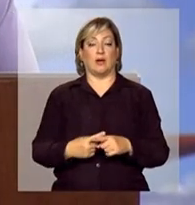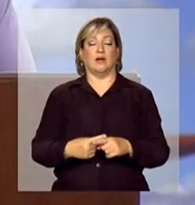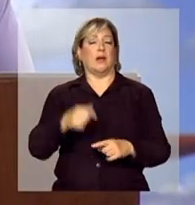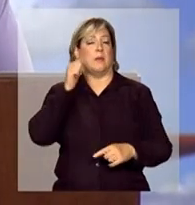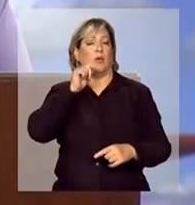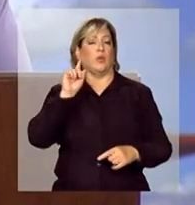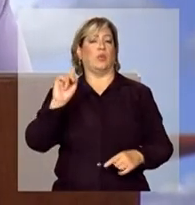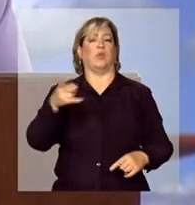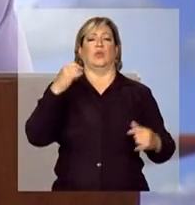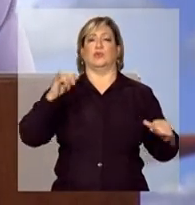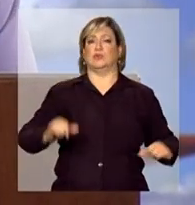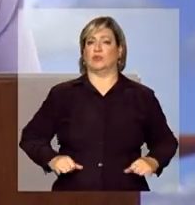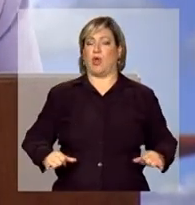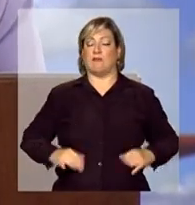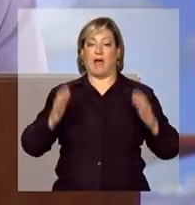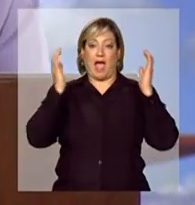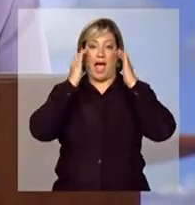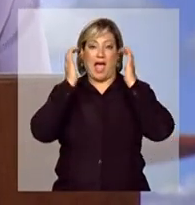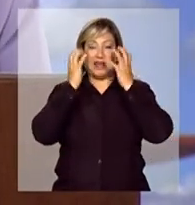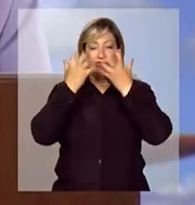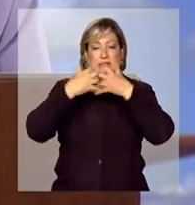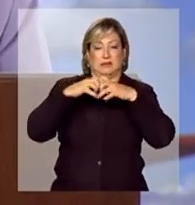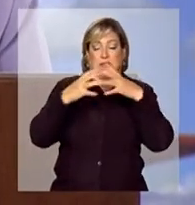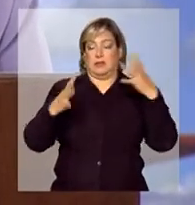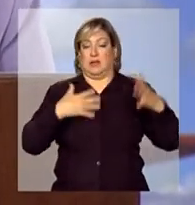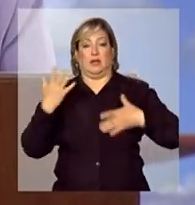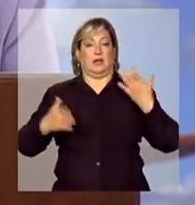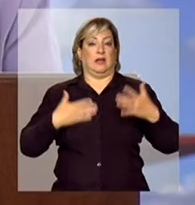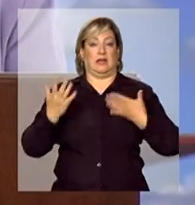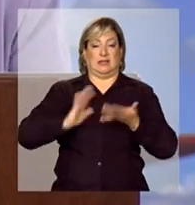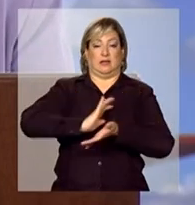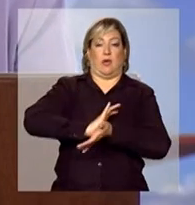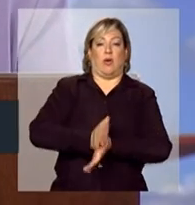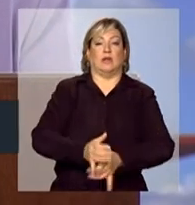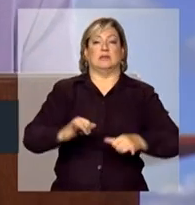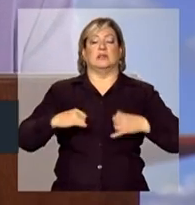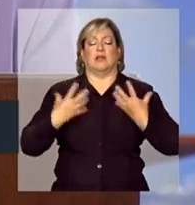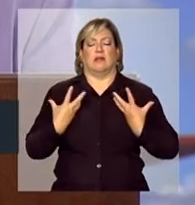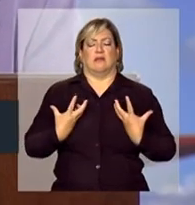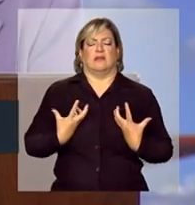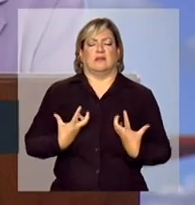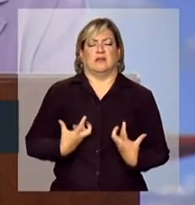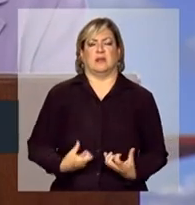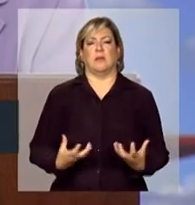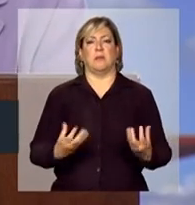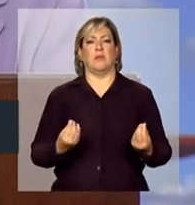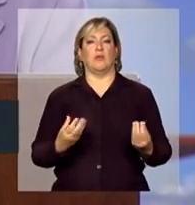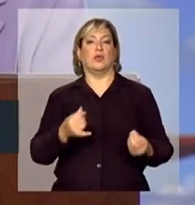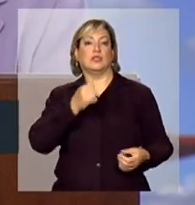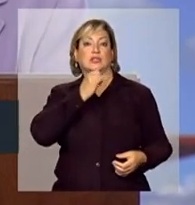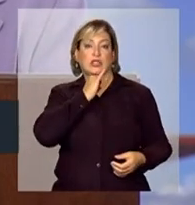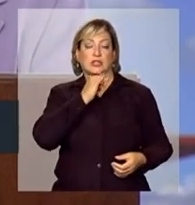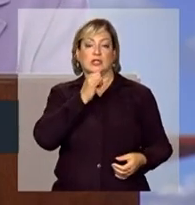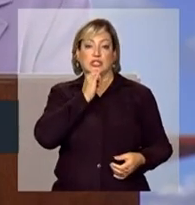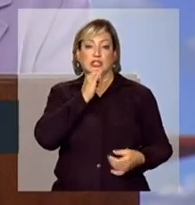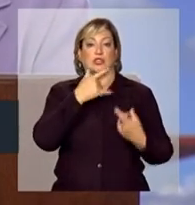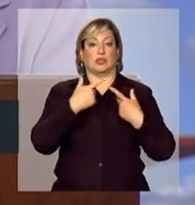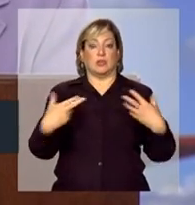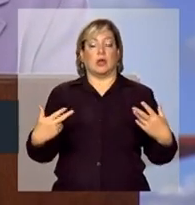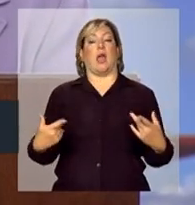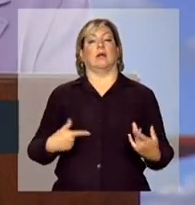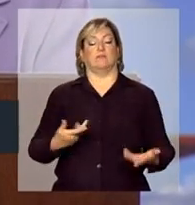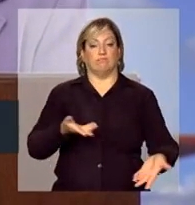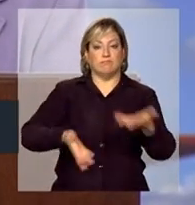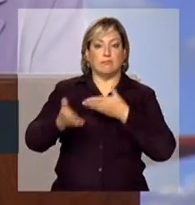sofrimento da mulher que está humilhada igual a autoestima muito baixa e